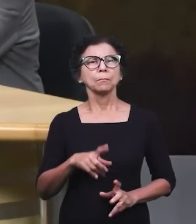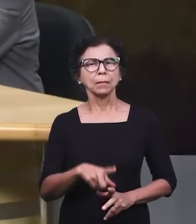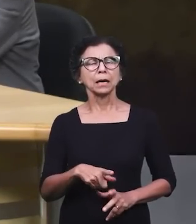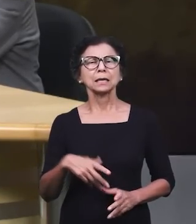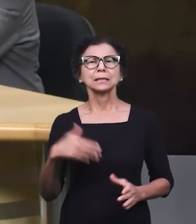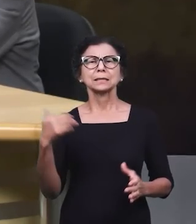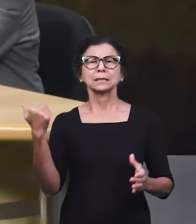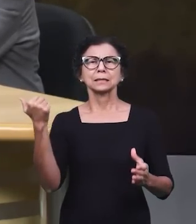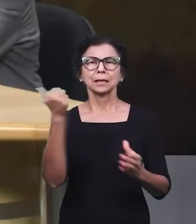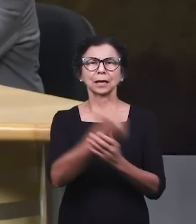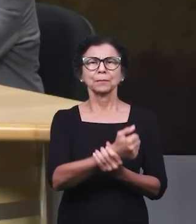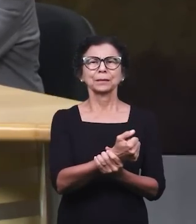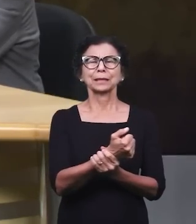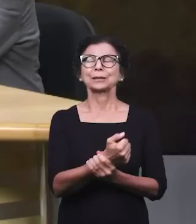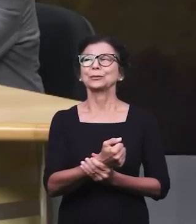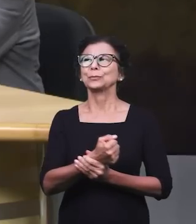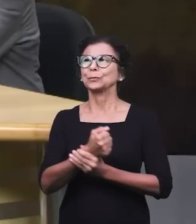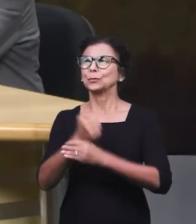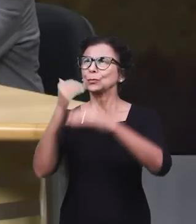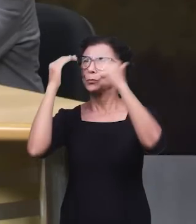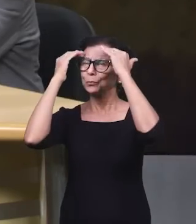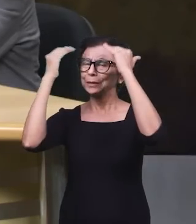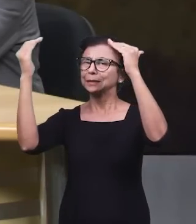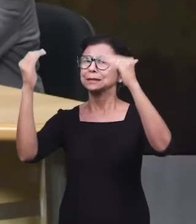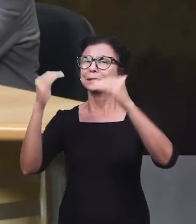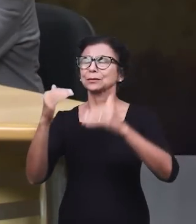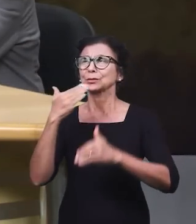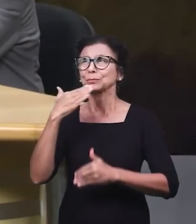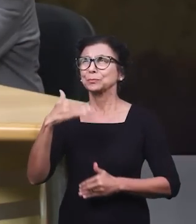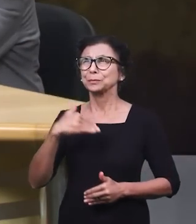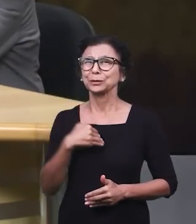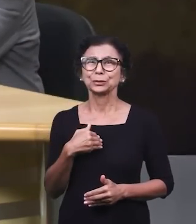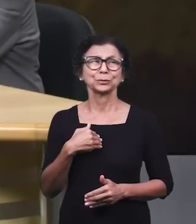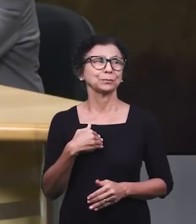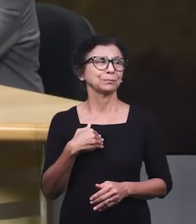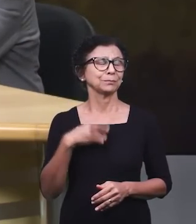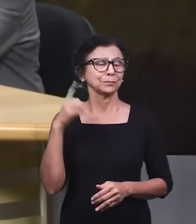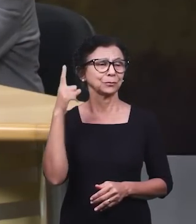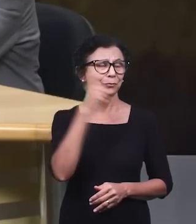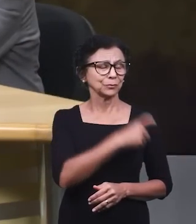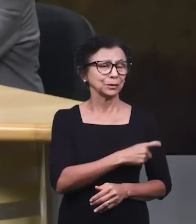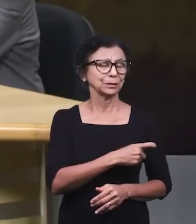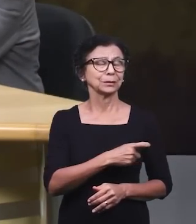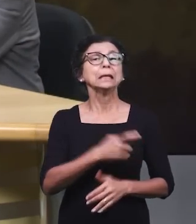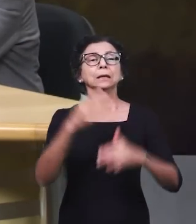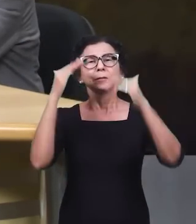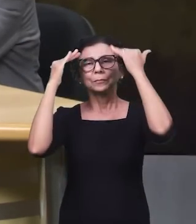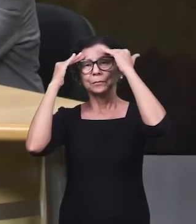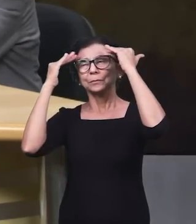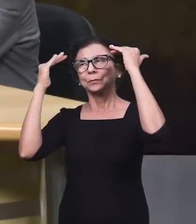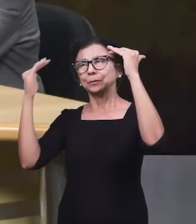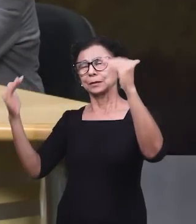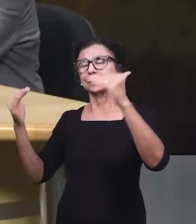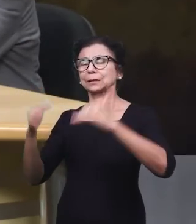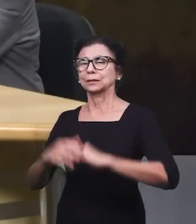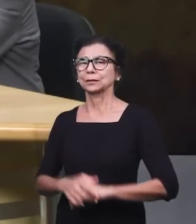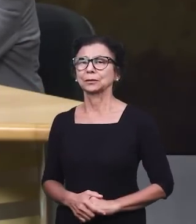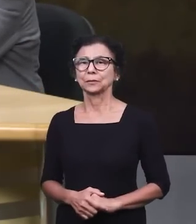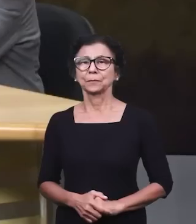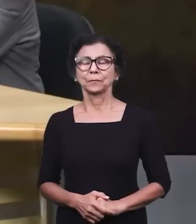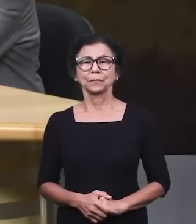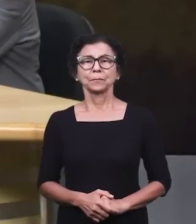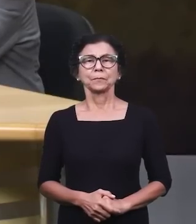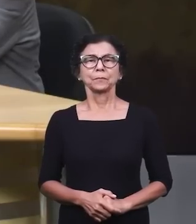tão difícil para ele, não, o Senhor falou, está feito. Então, os filhos aprenderão a ser obedientes